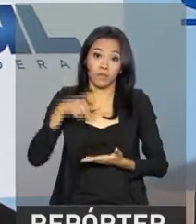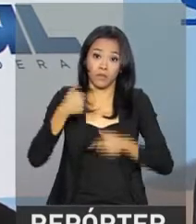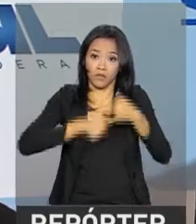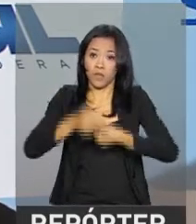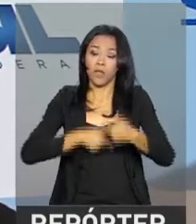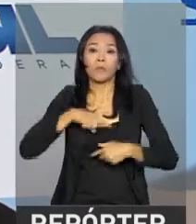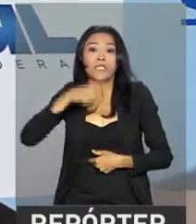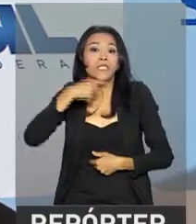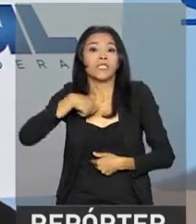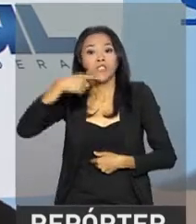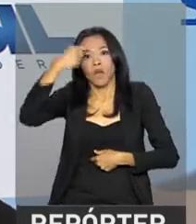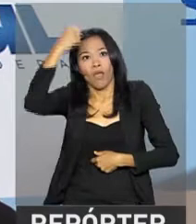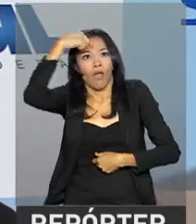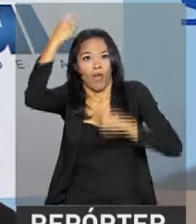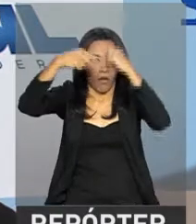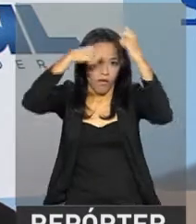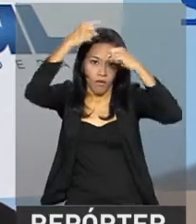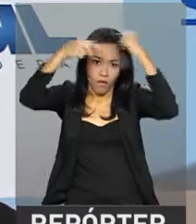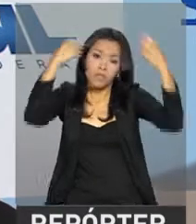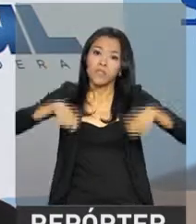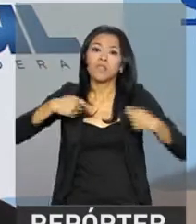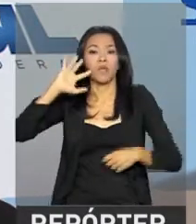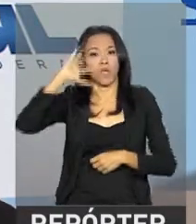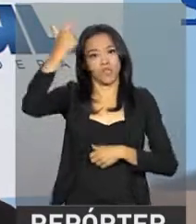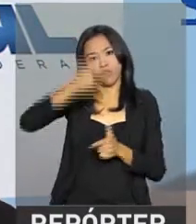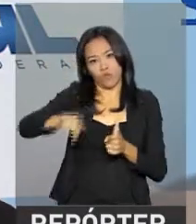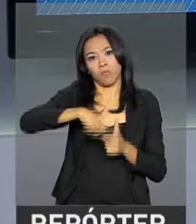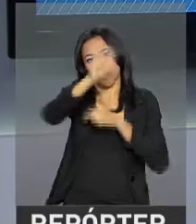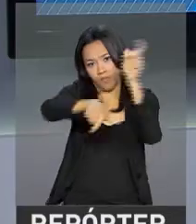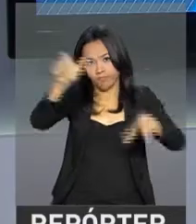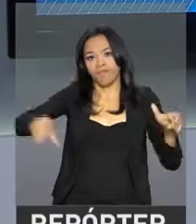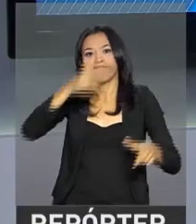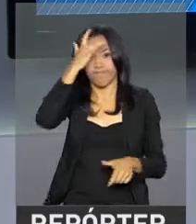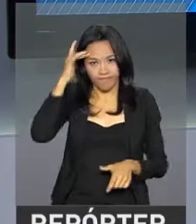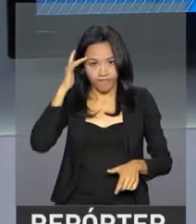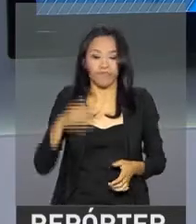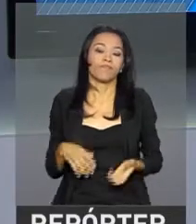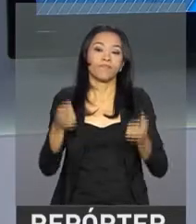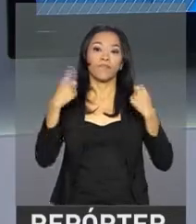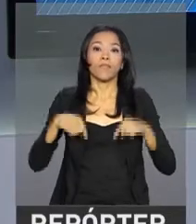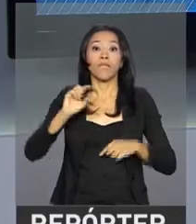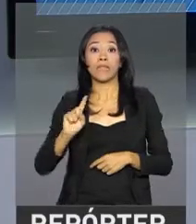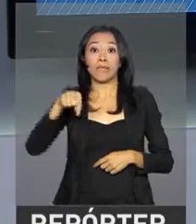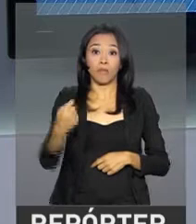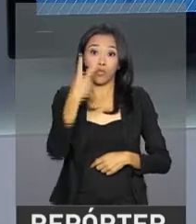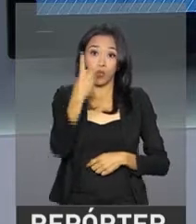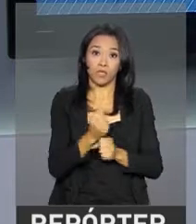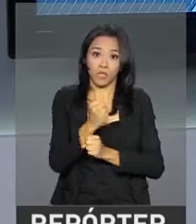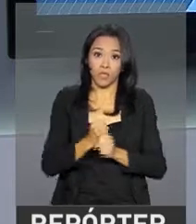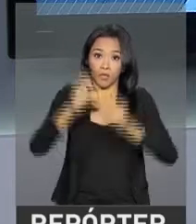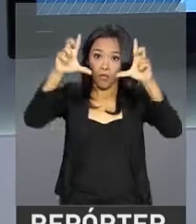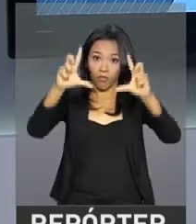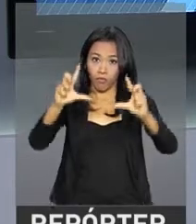adianta fazer debate ideológico. Temos que resolver o problema das pessoas. E depois de 2 anos seguidos em